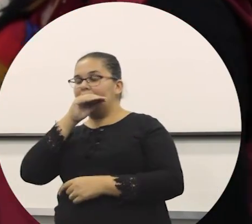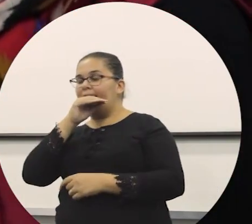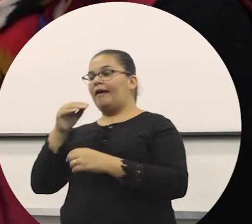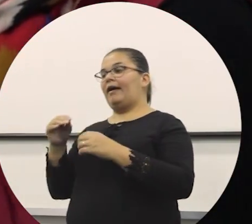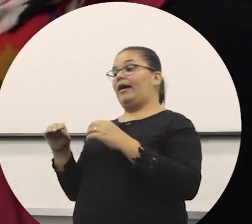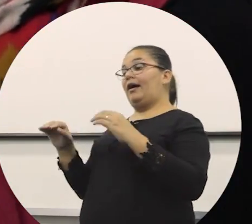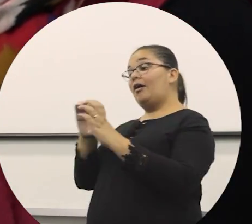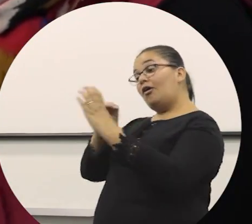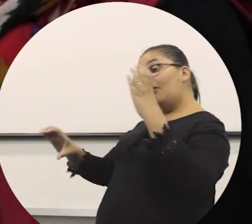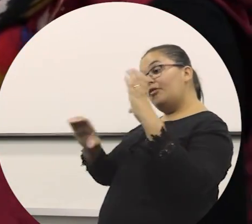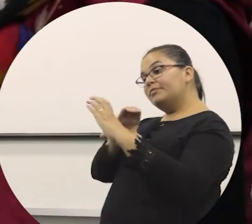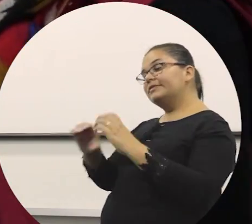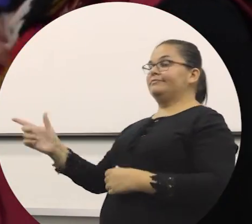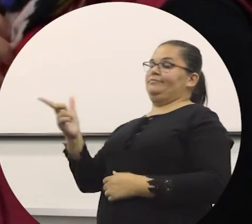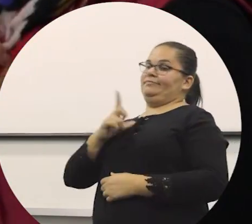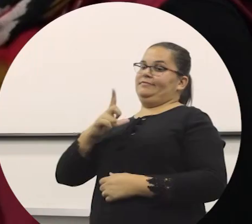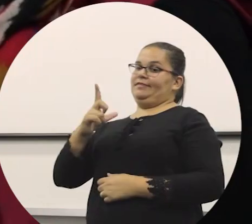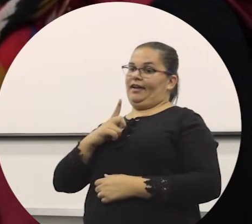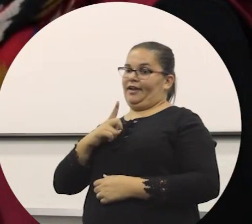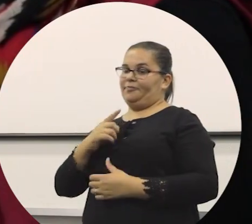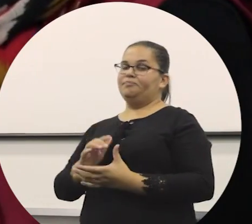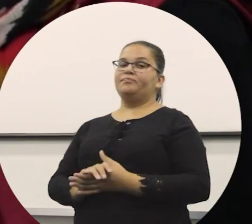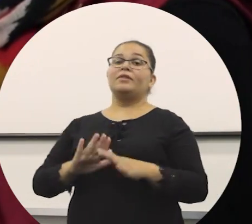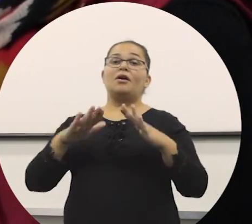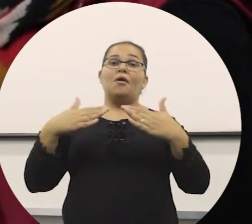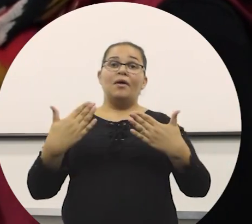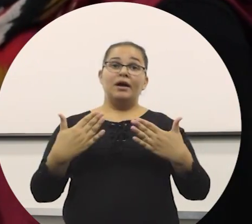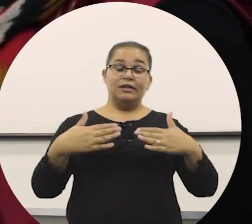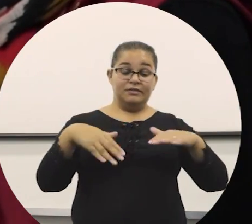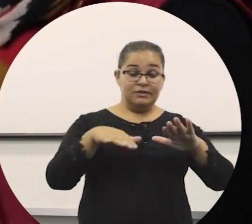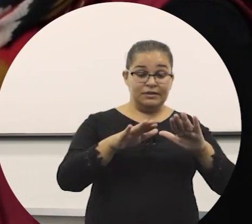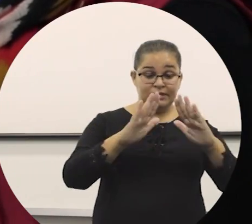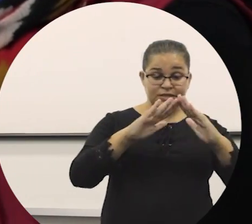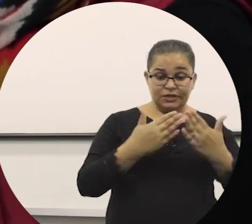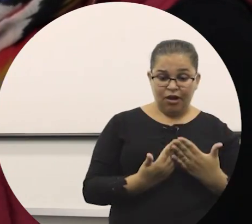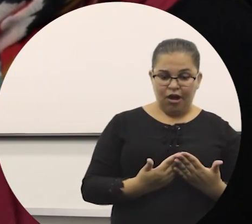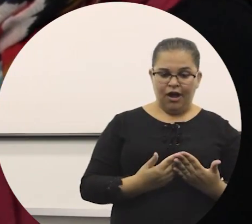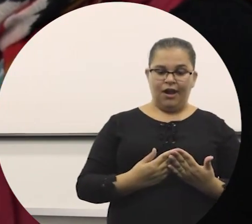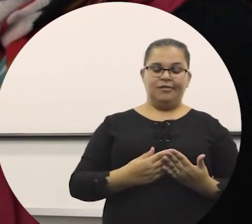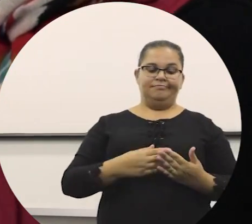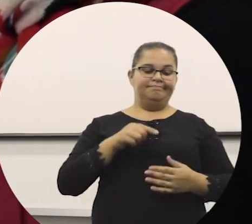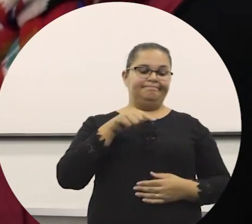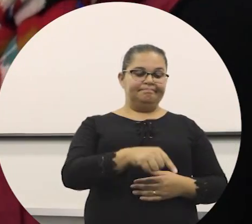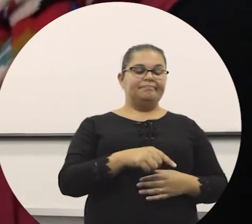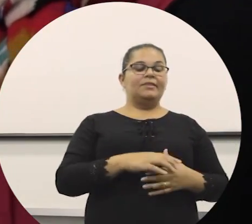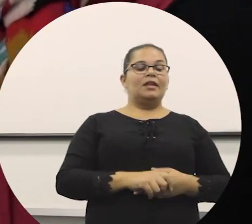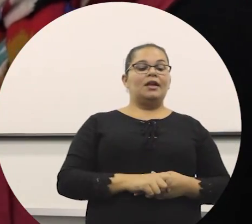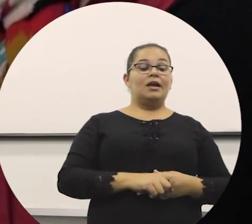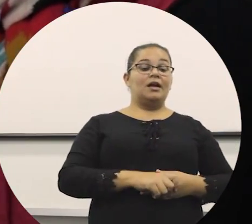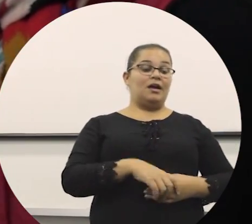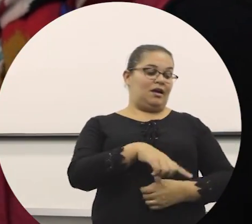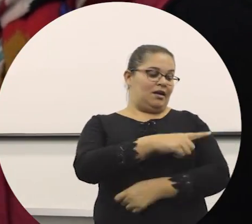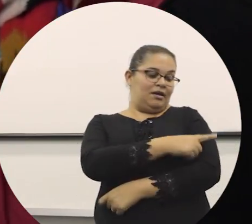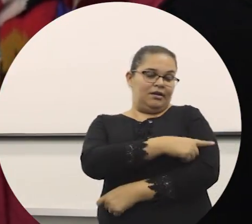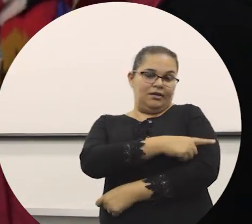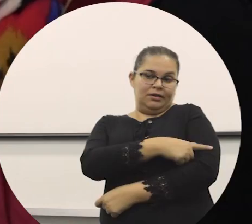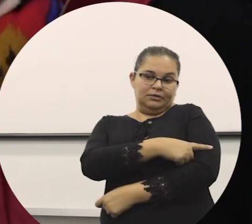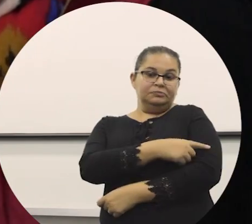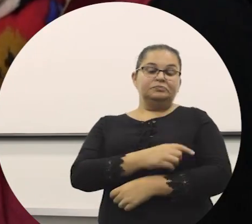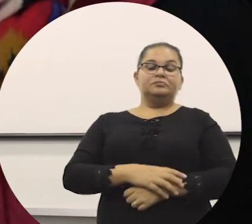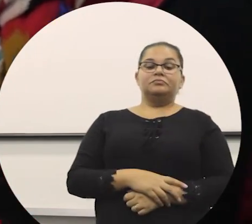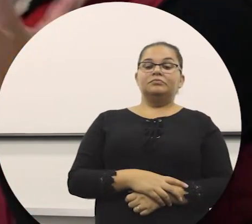gente parte dentro de uma sala de aula de Fundjum, por exemplo, que é a minha maior experiência mesmo, é que muitas